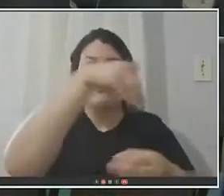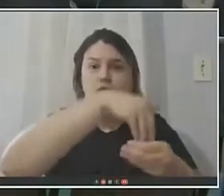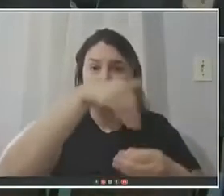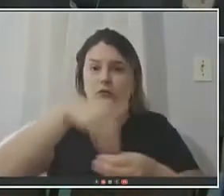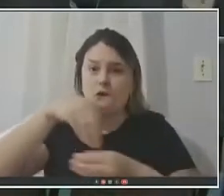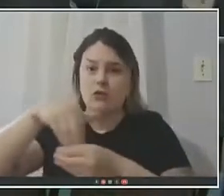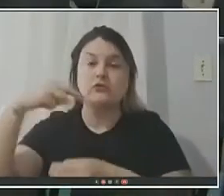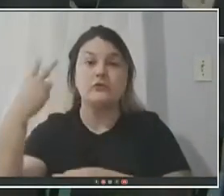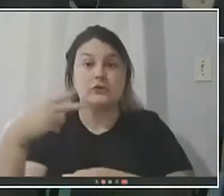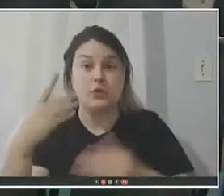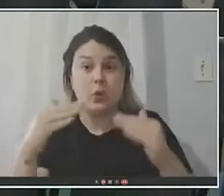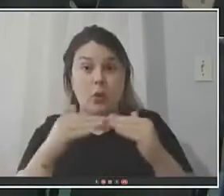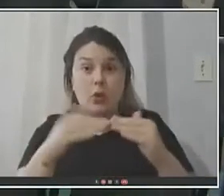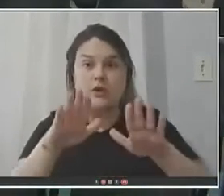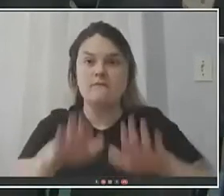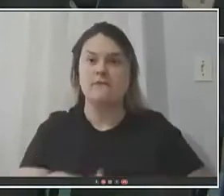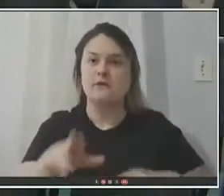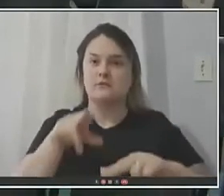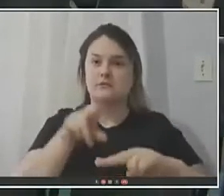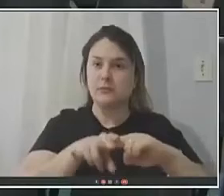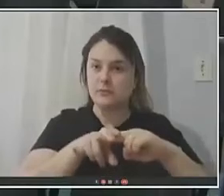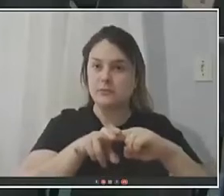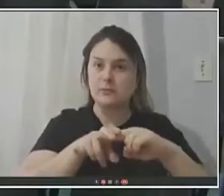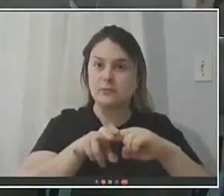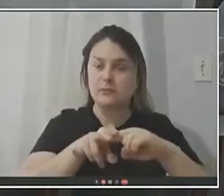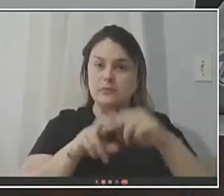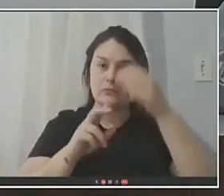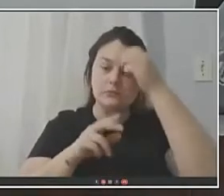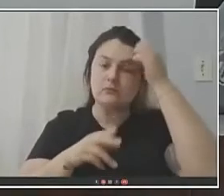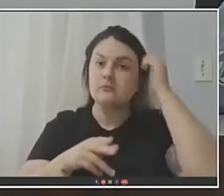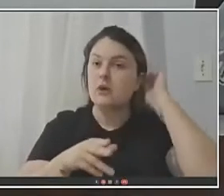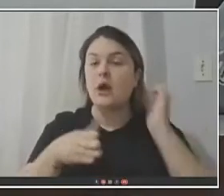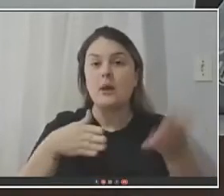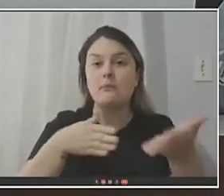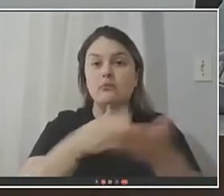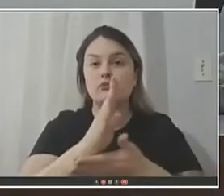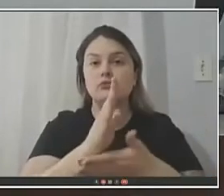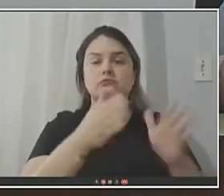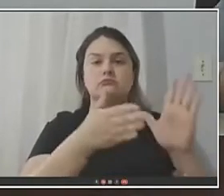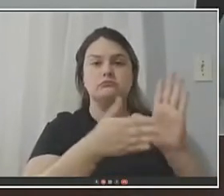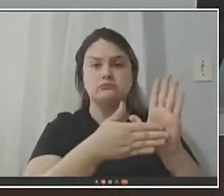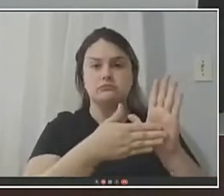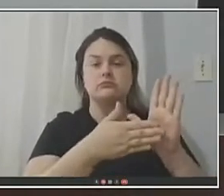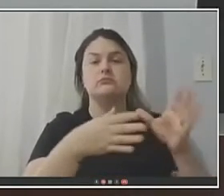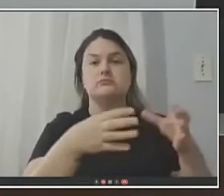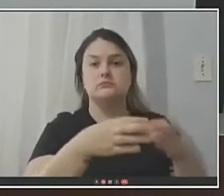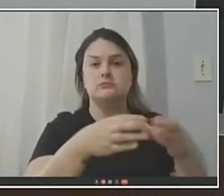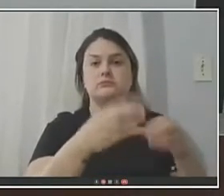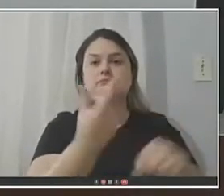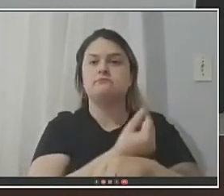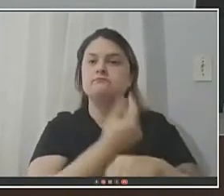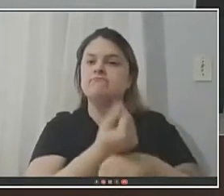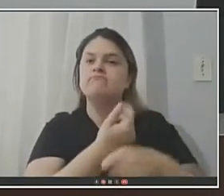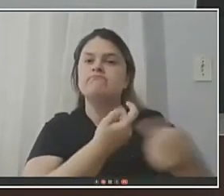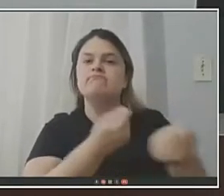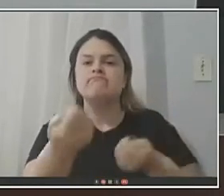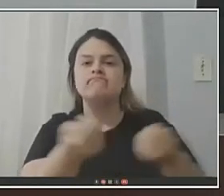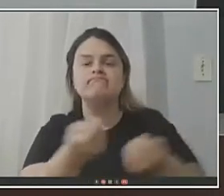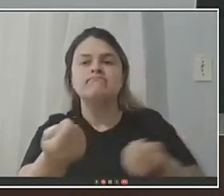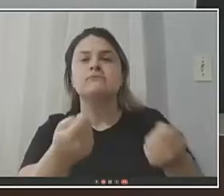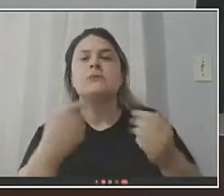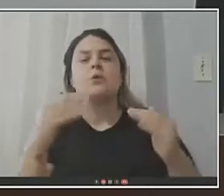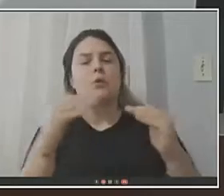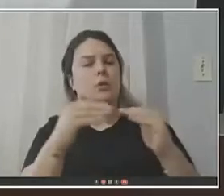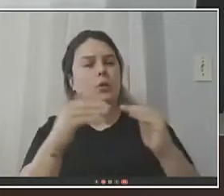vereadores que aprovam, permaneçam como estão. Aprovado o parecer fundamentado da Comissão de Finanças, Orçamento e Patrimônio.